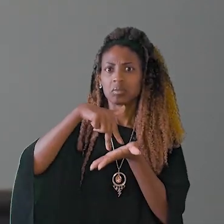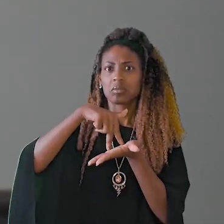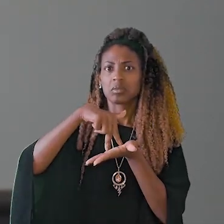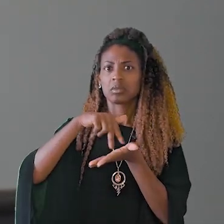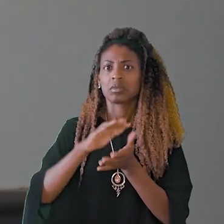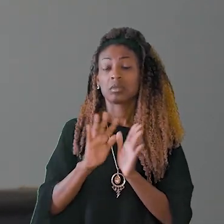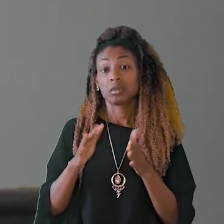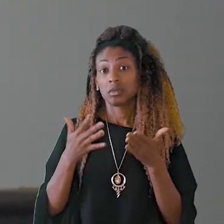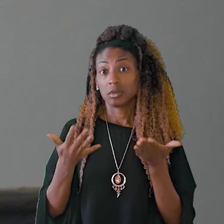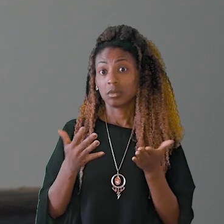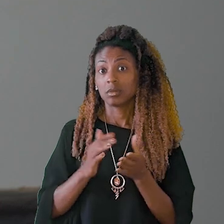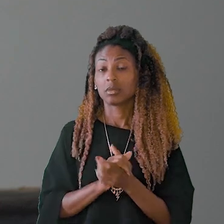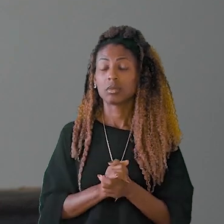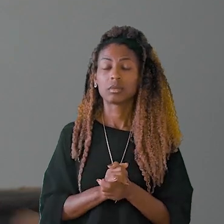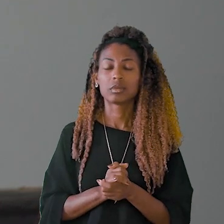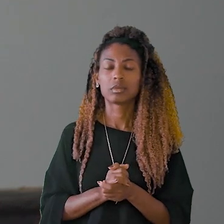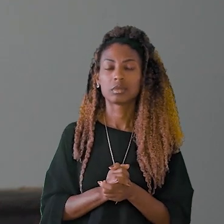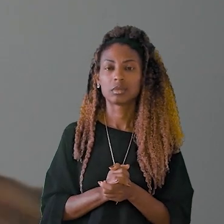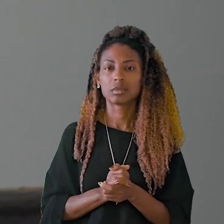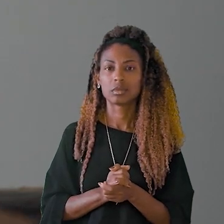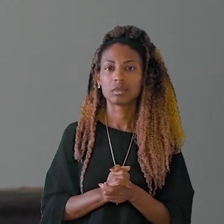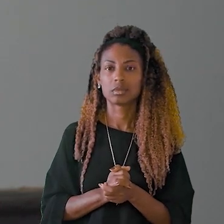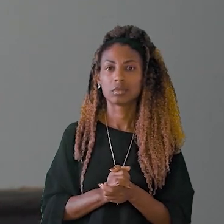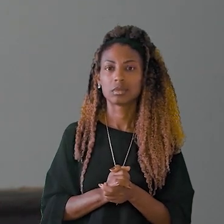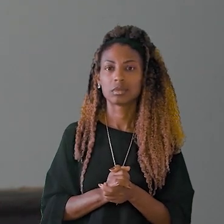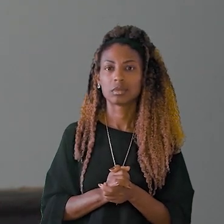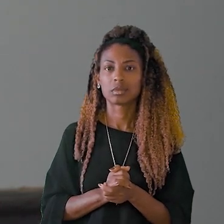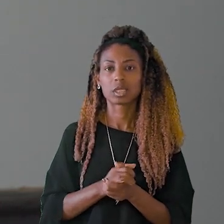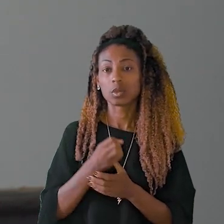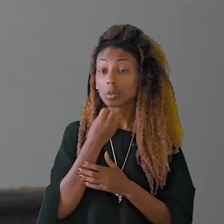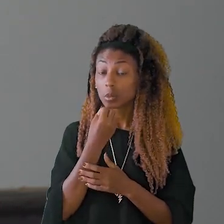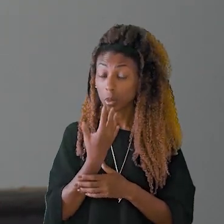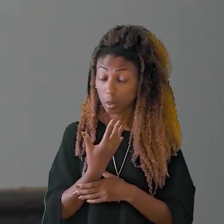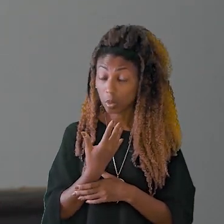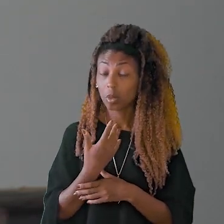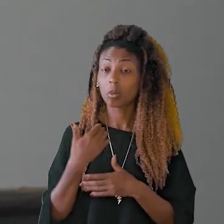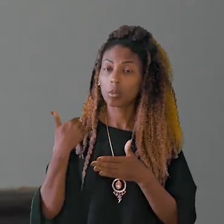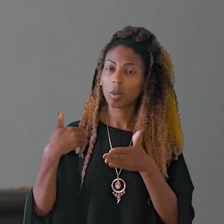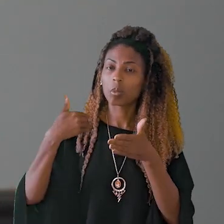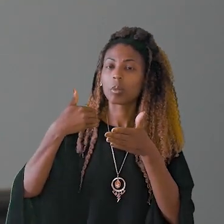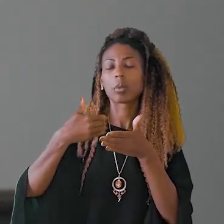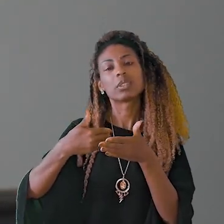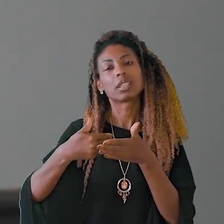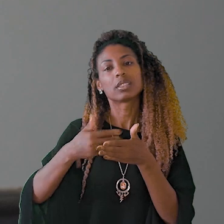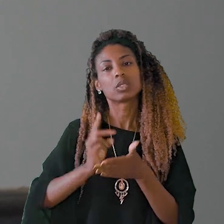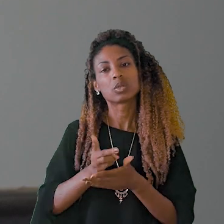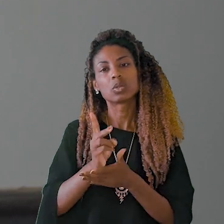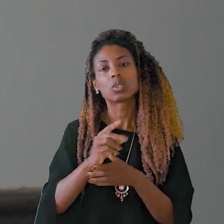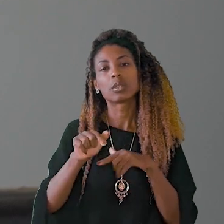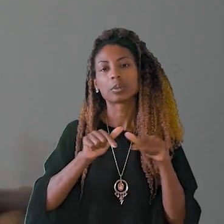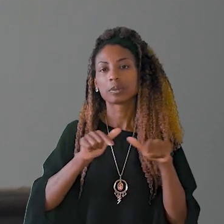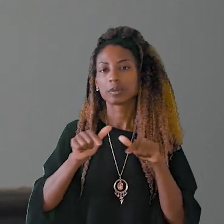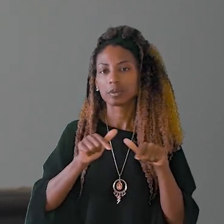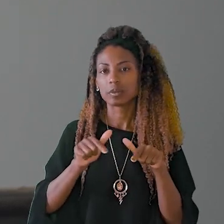né? Então a IDW foi uma porcentagem muito importante também para o meu processo também de, enfim, de continuidade para esse trabalho,